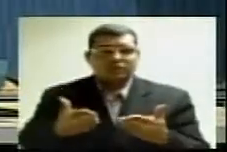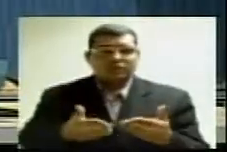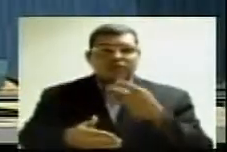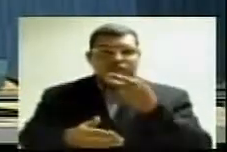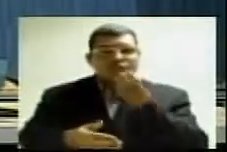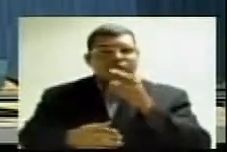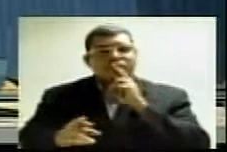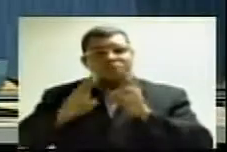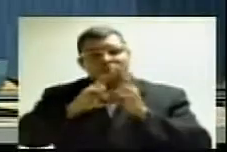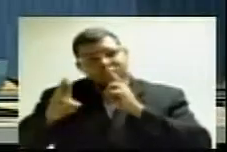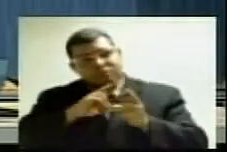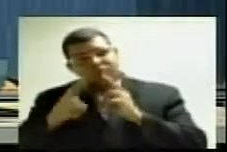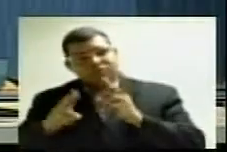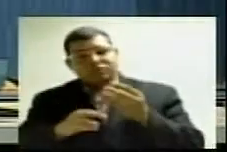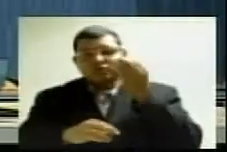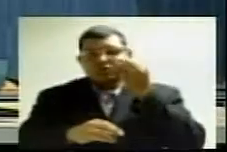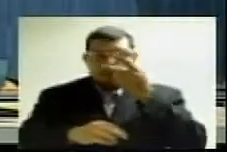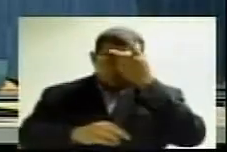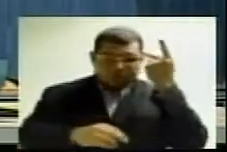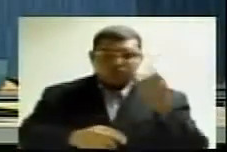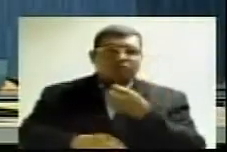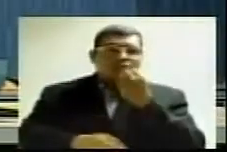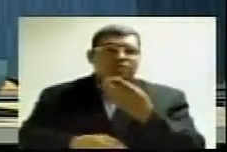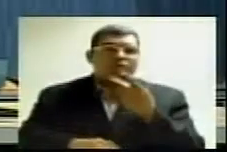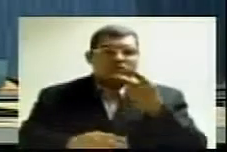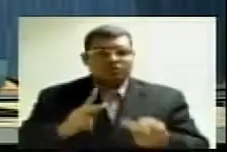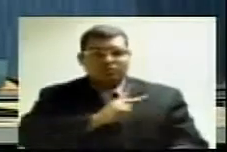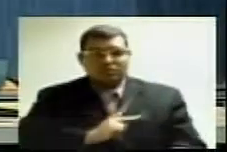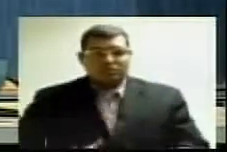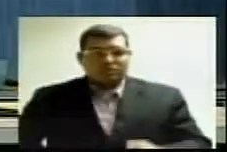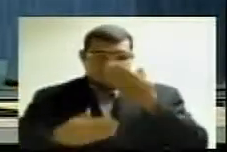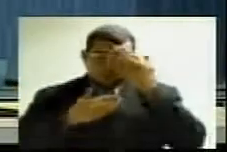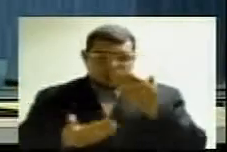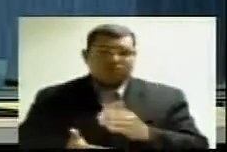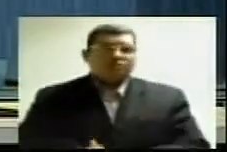trará bons resultados para os interesses do povo brasileiro. Era isso, senhor presidente. Muito obrigado.